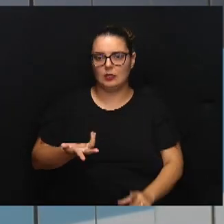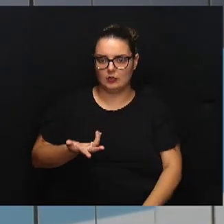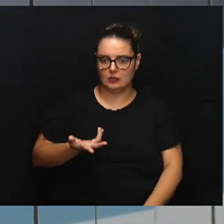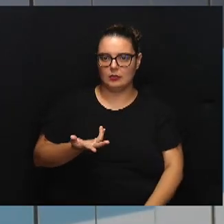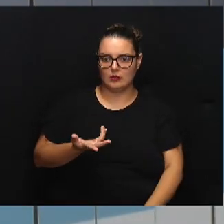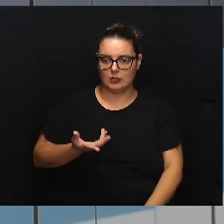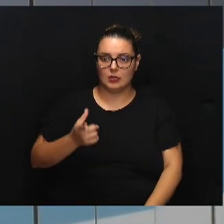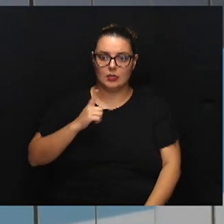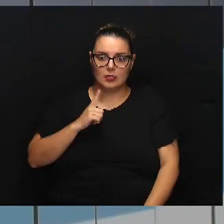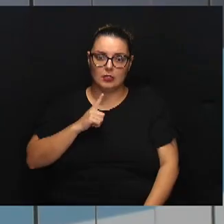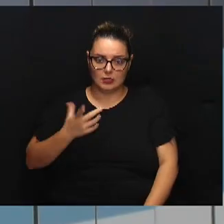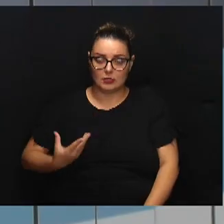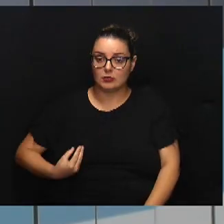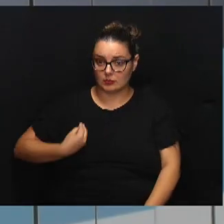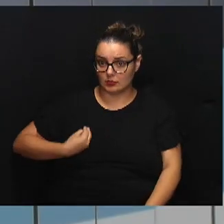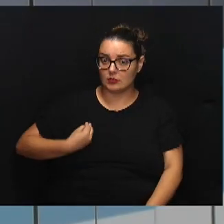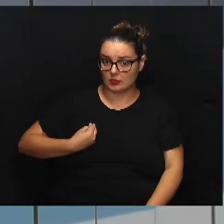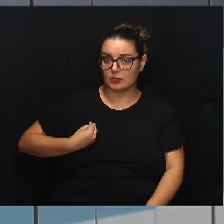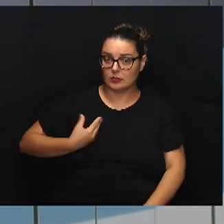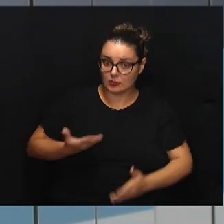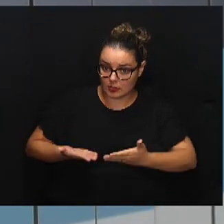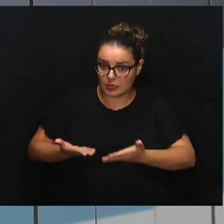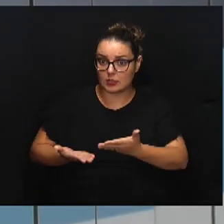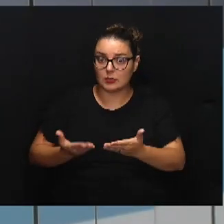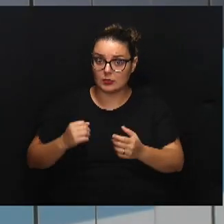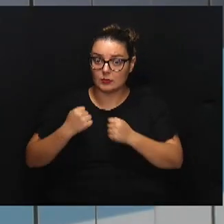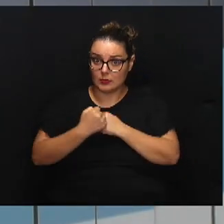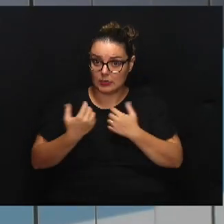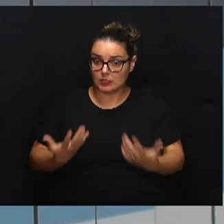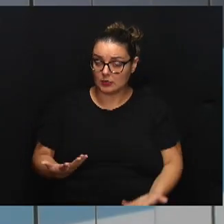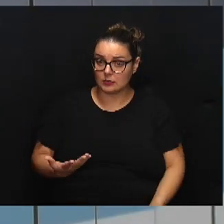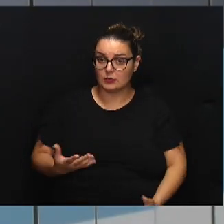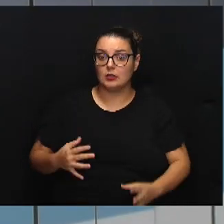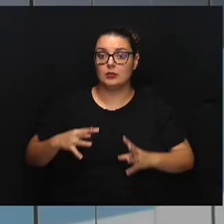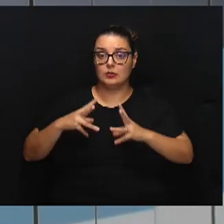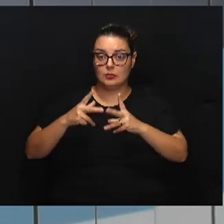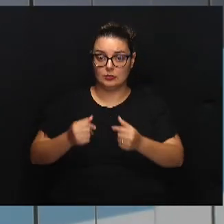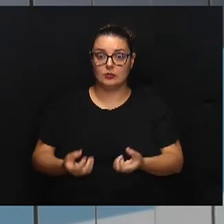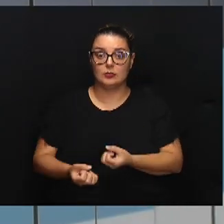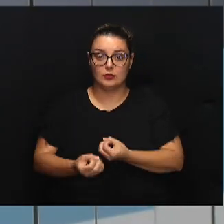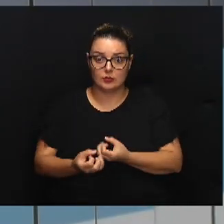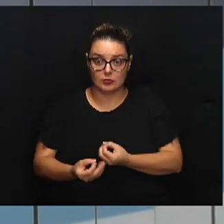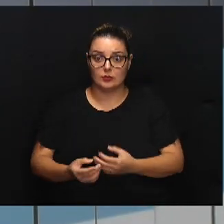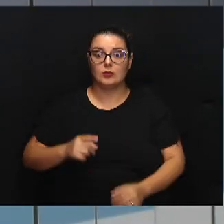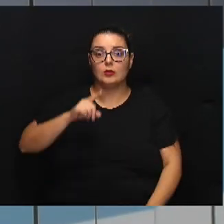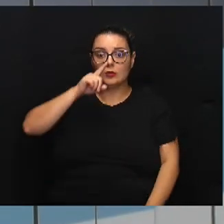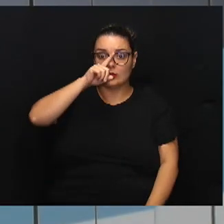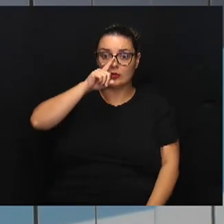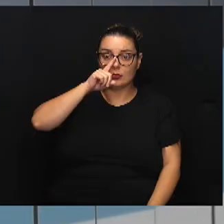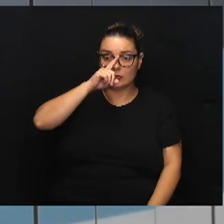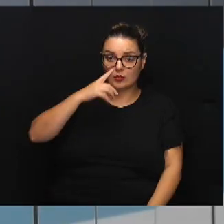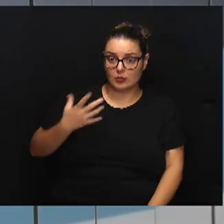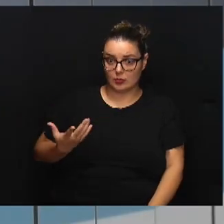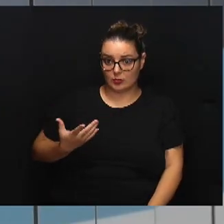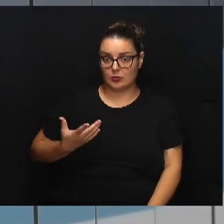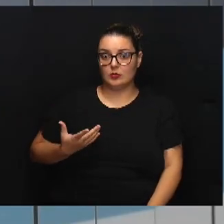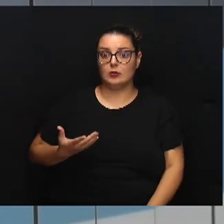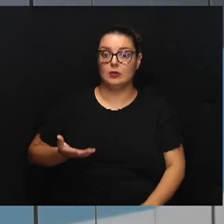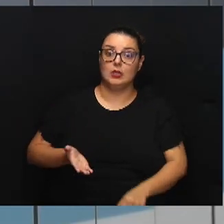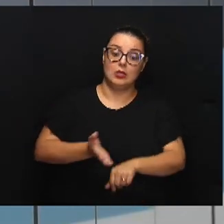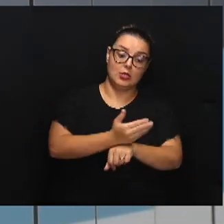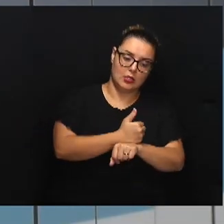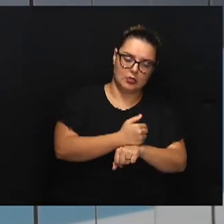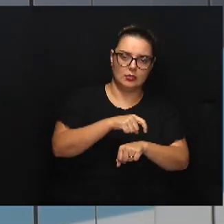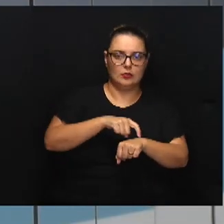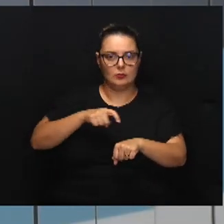tenham as suas vidas preservadas. Então, todas essas informações, os riscos pré,